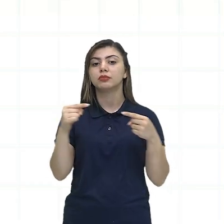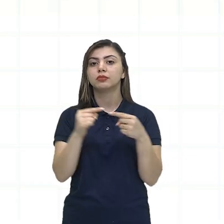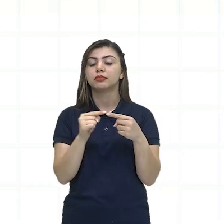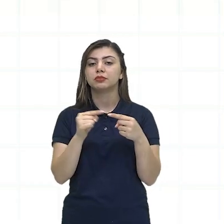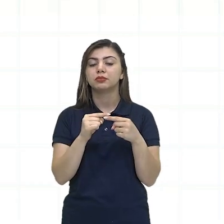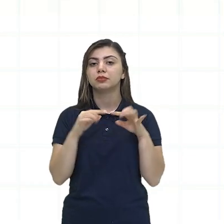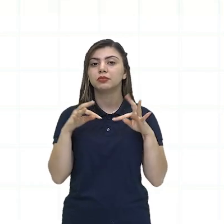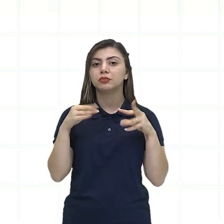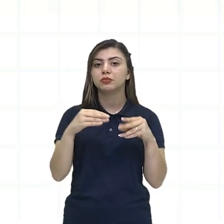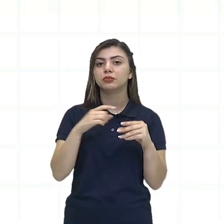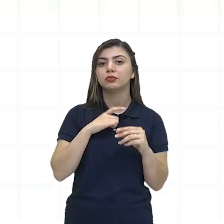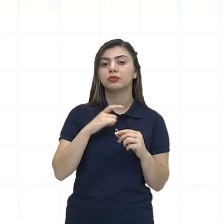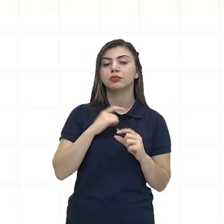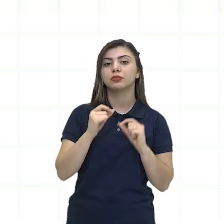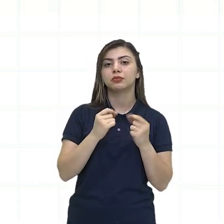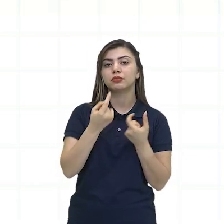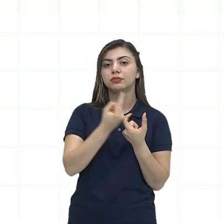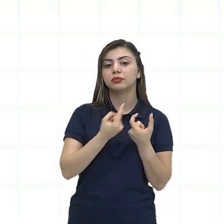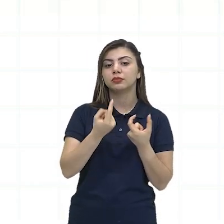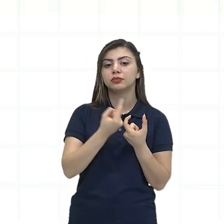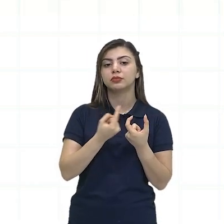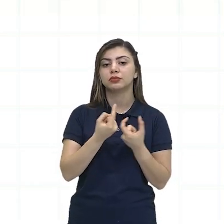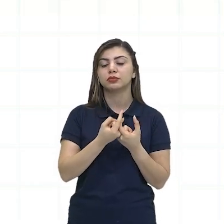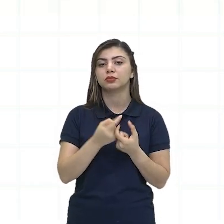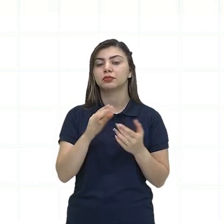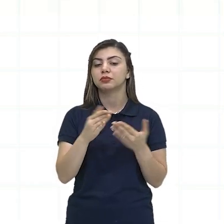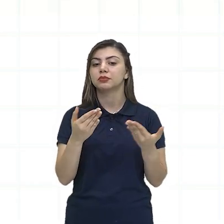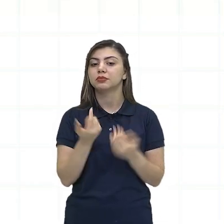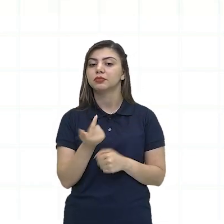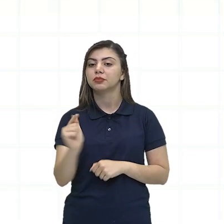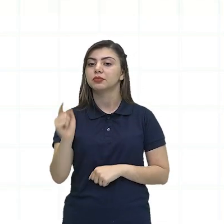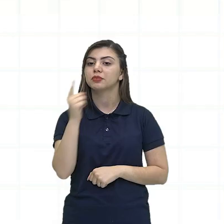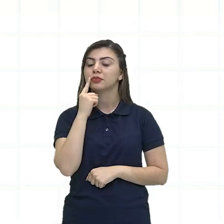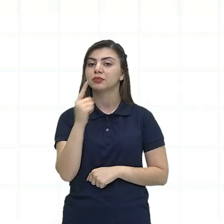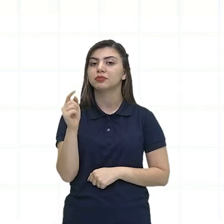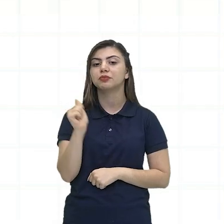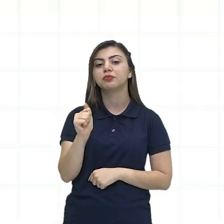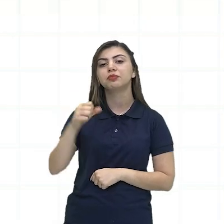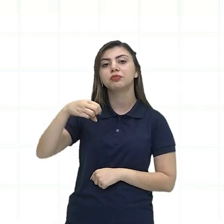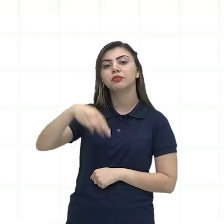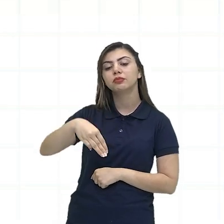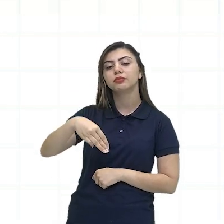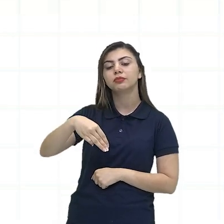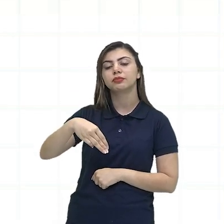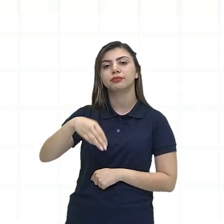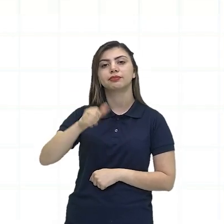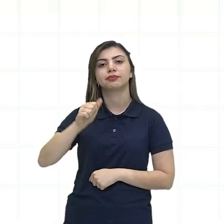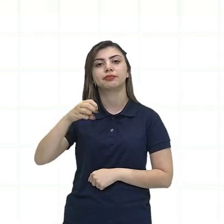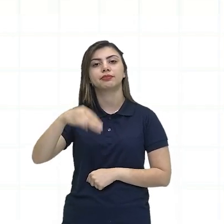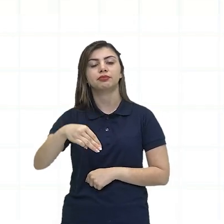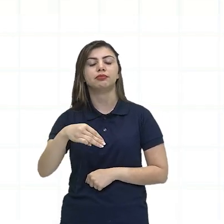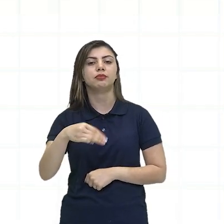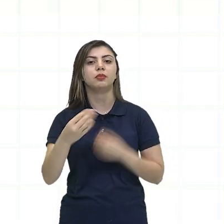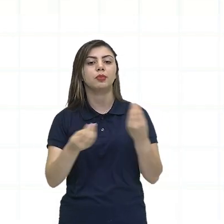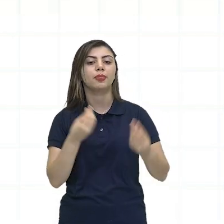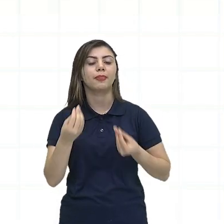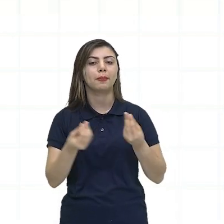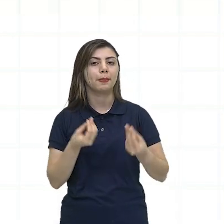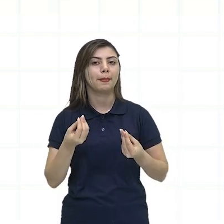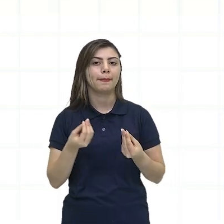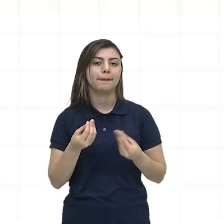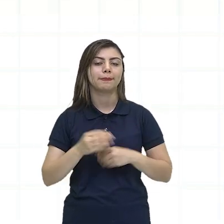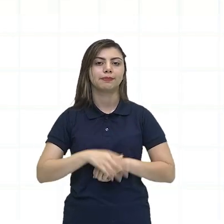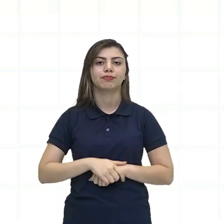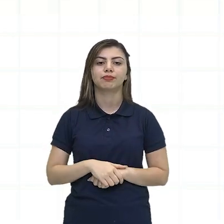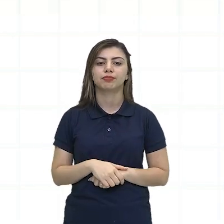no singular. Vejam o próximo, que é o am. O am, gente, ele vai ser